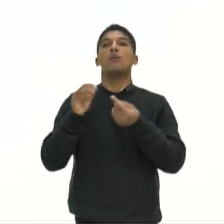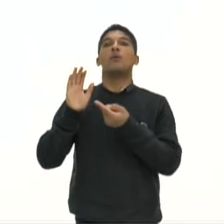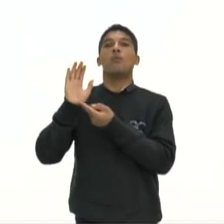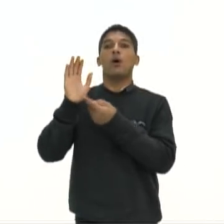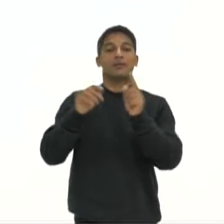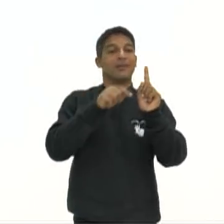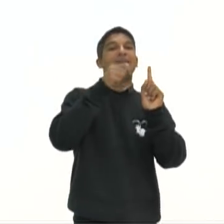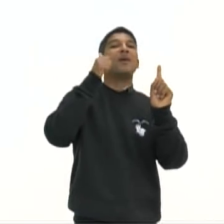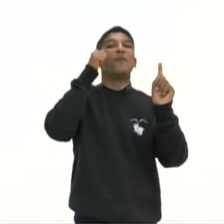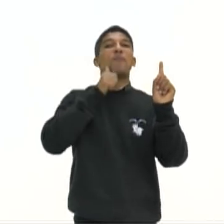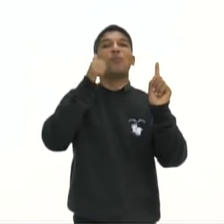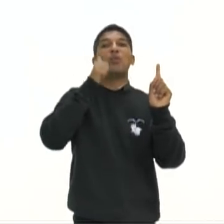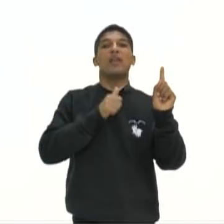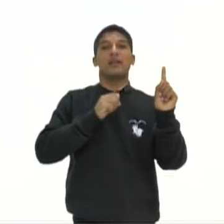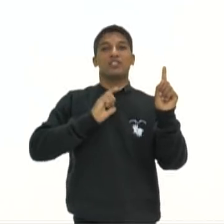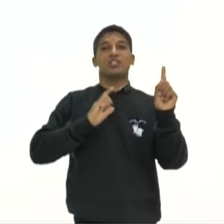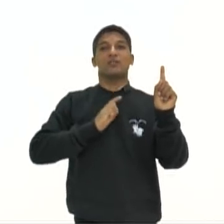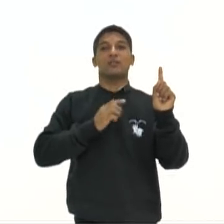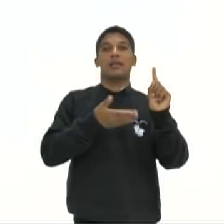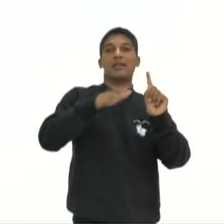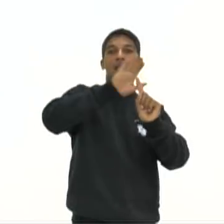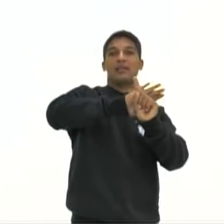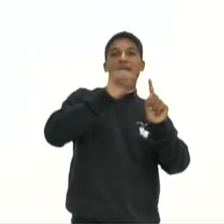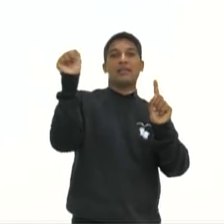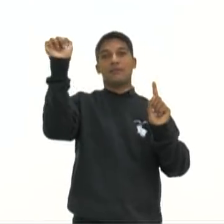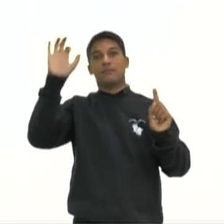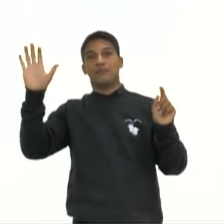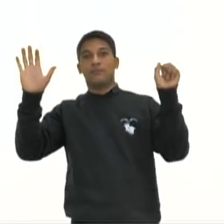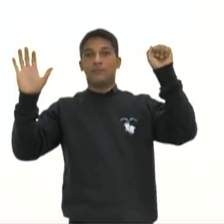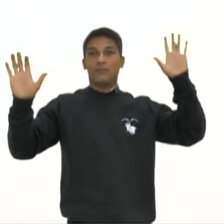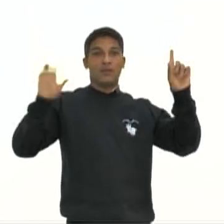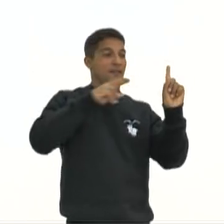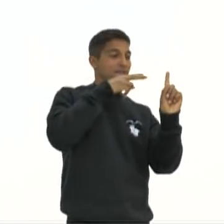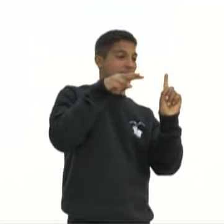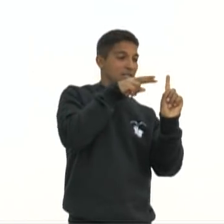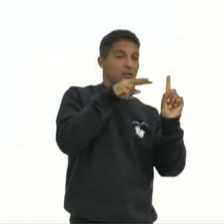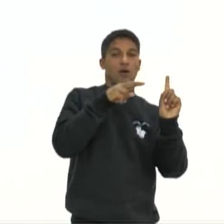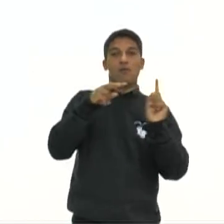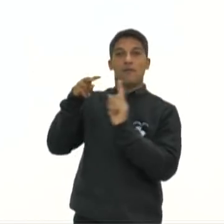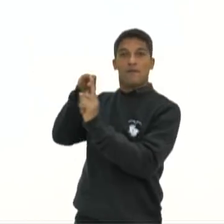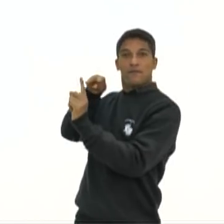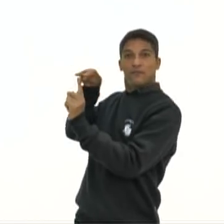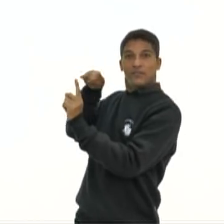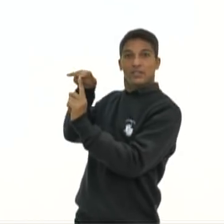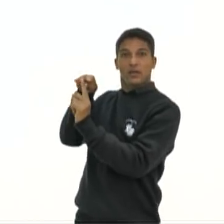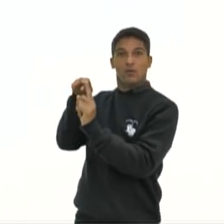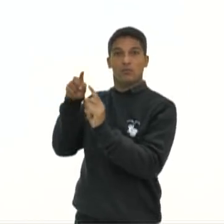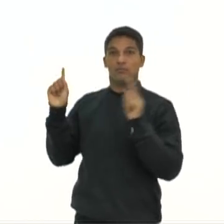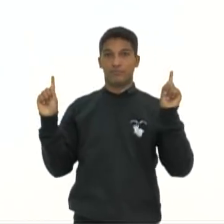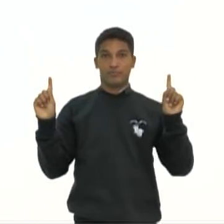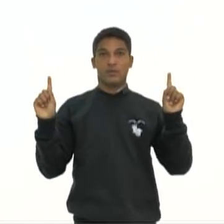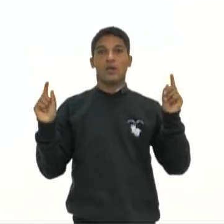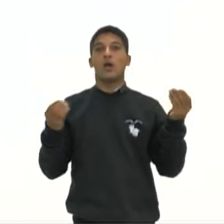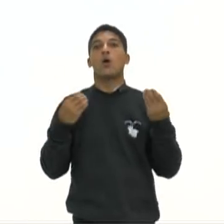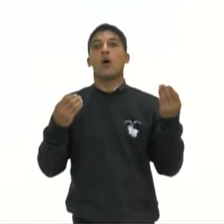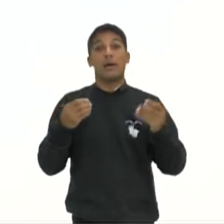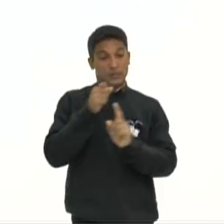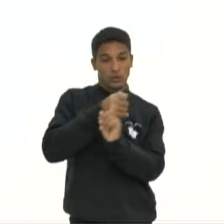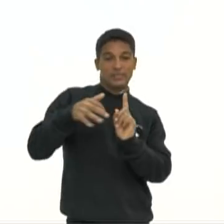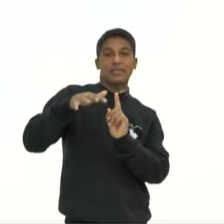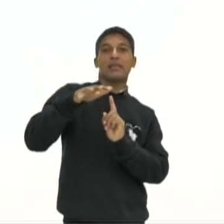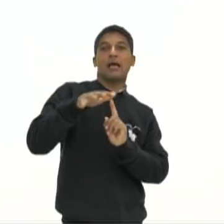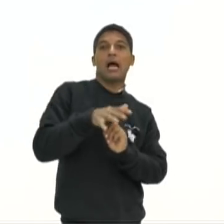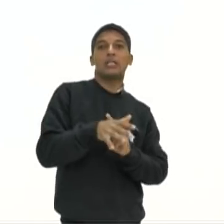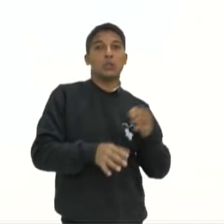que a mulher medieval estava à mercê do julgamento social? Vocês vão ter alguns minutos para poder responder